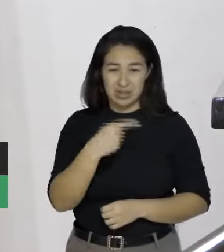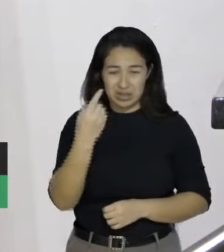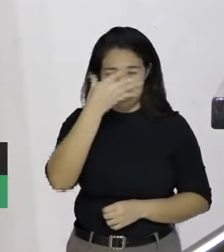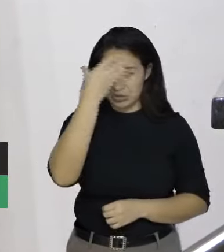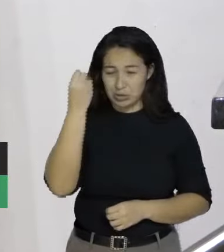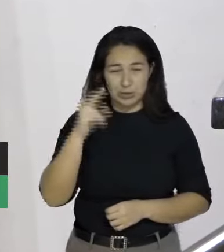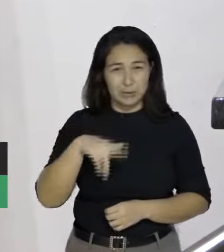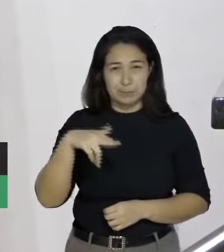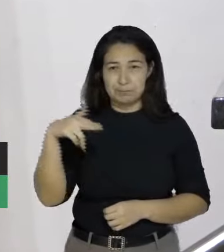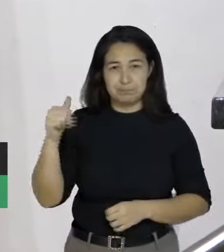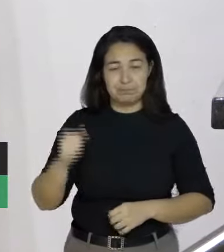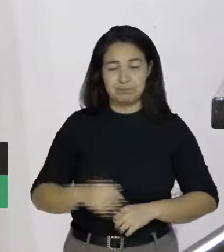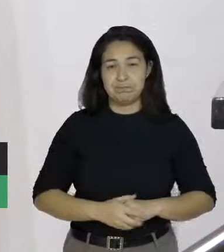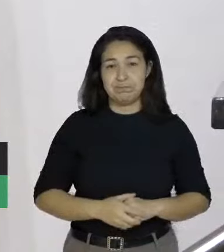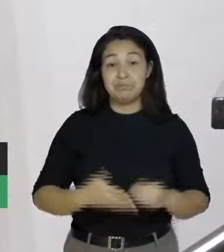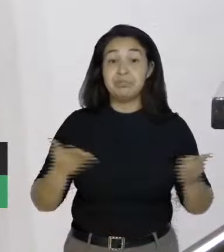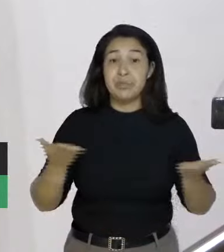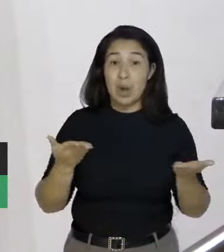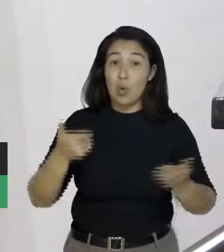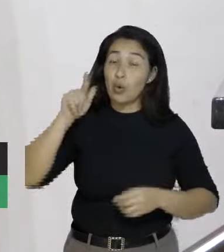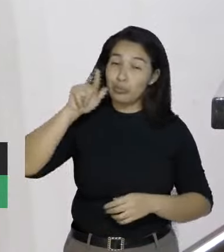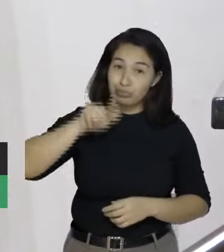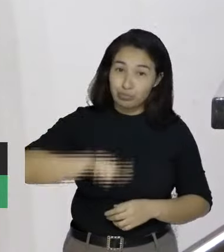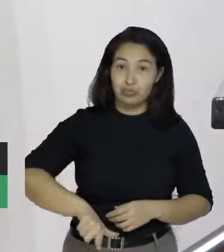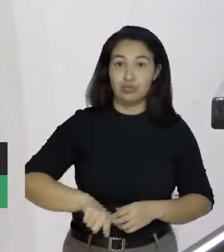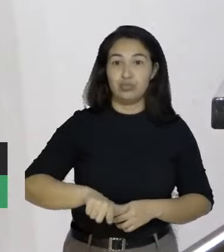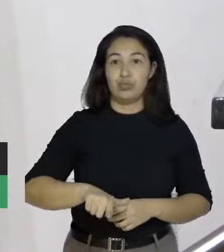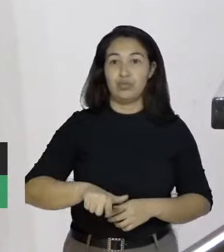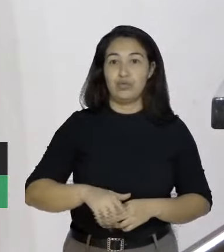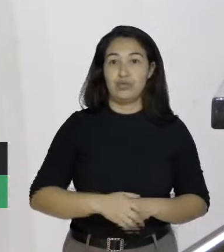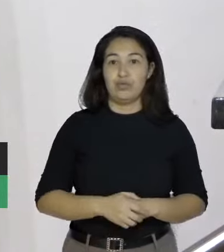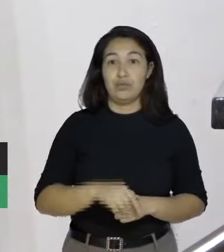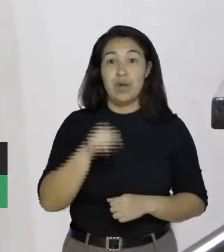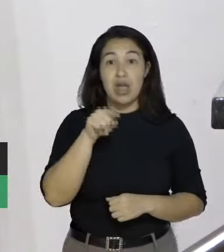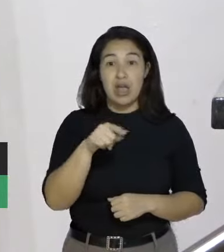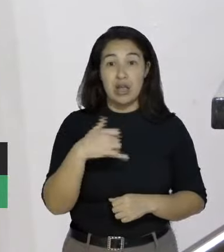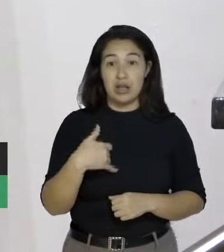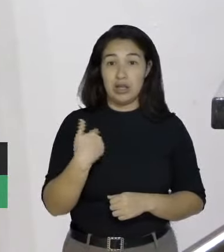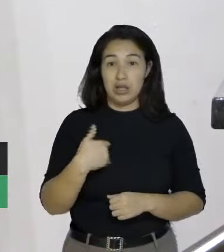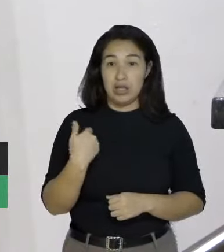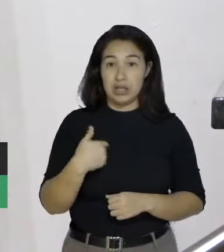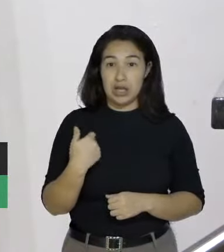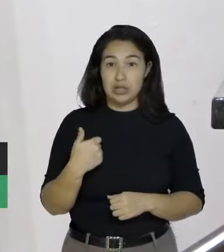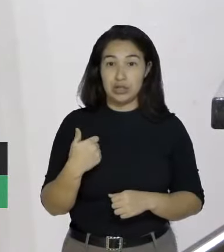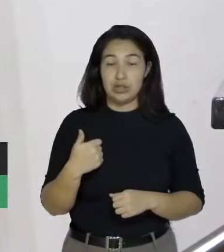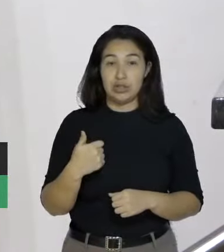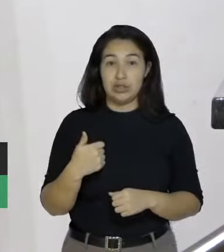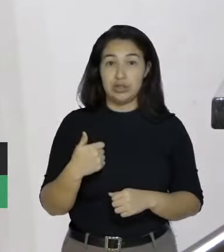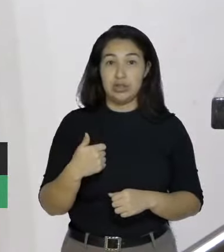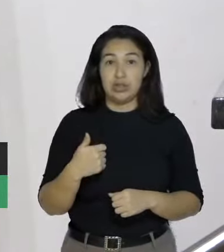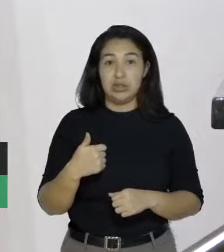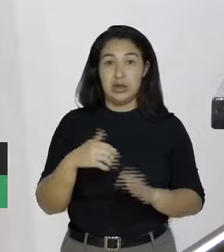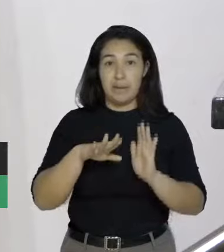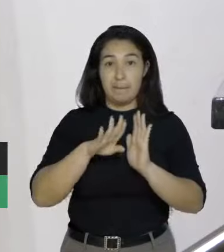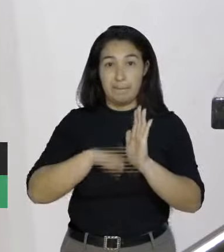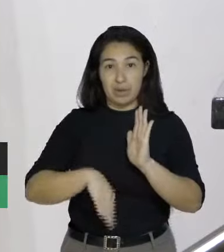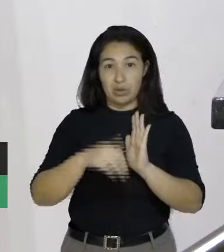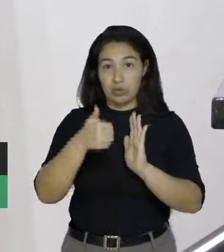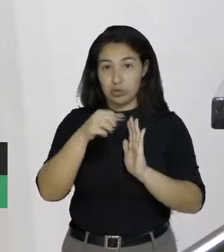e agora recentemente outra vez agora um menor uma vítima da sociedade como diria a esquerda